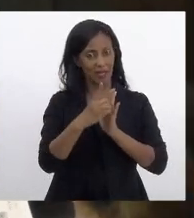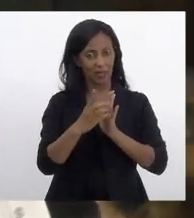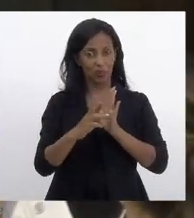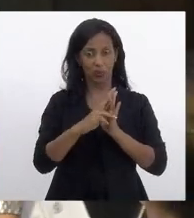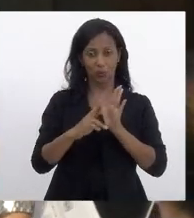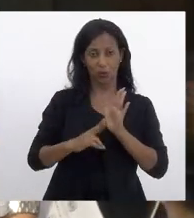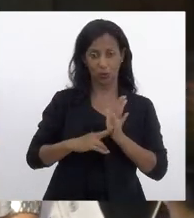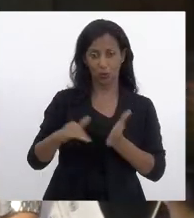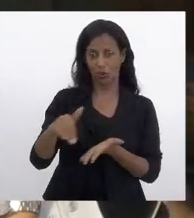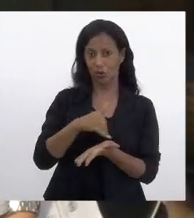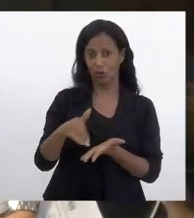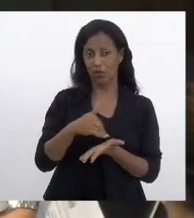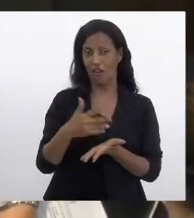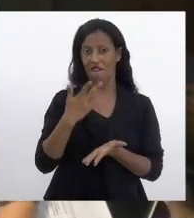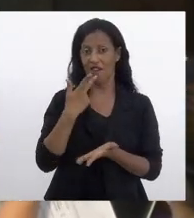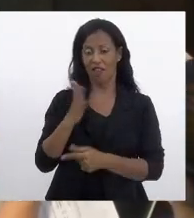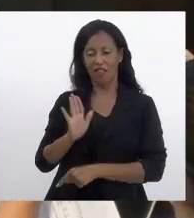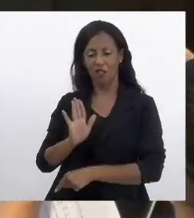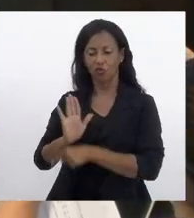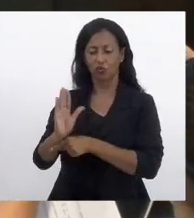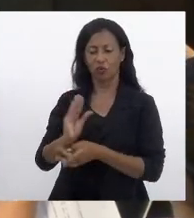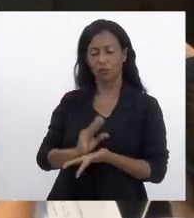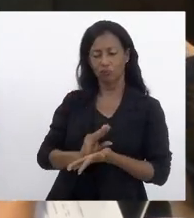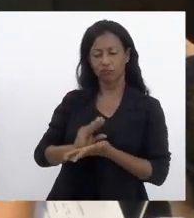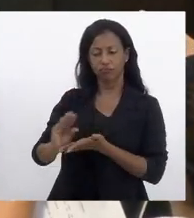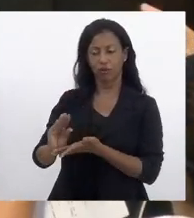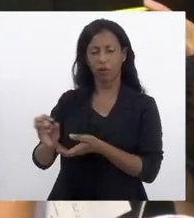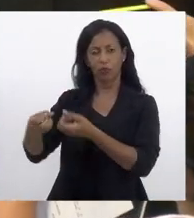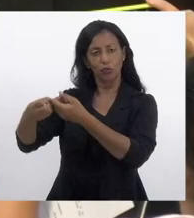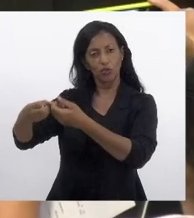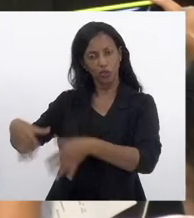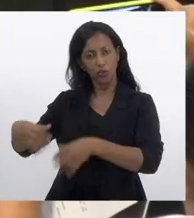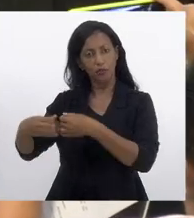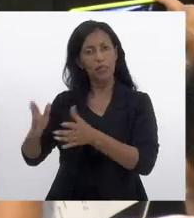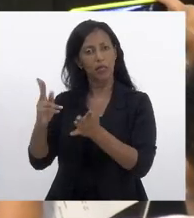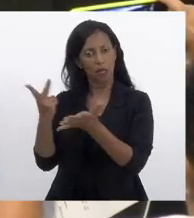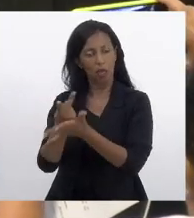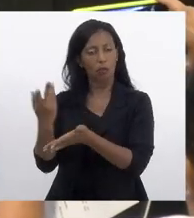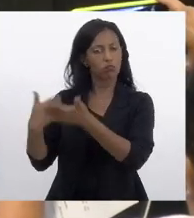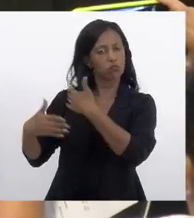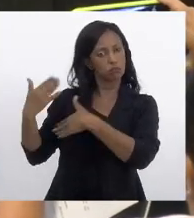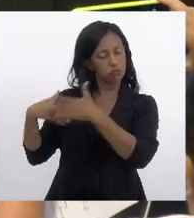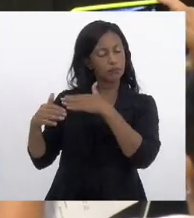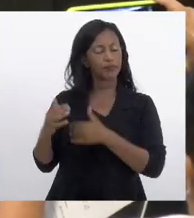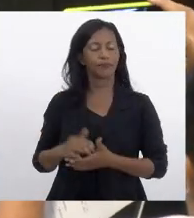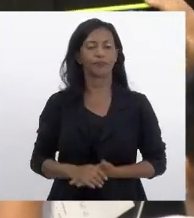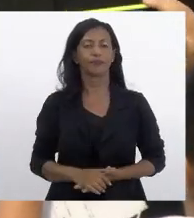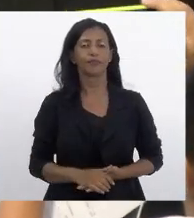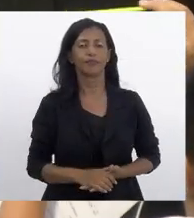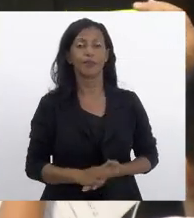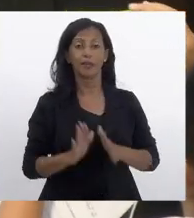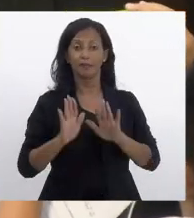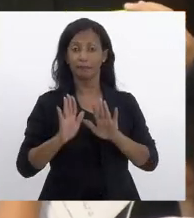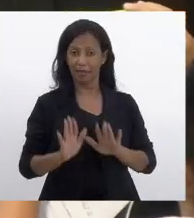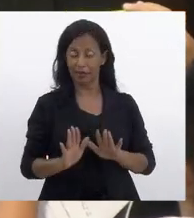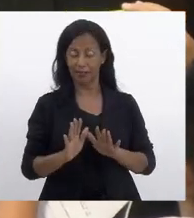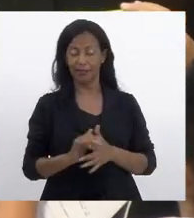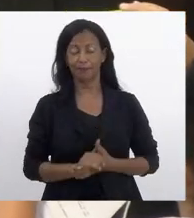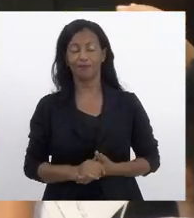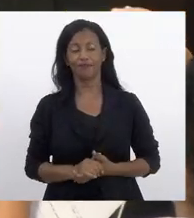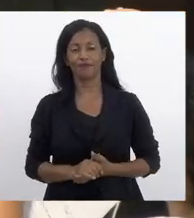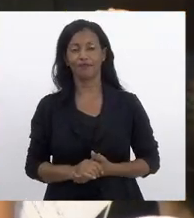secretário, falam em compensação por despesas efetuadas com esses dispositivos. Porém,